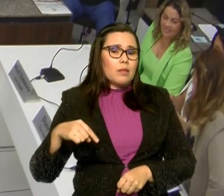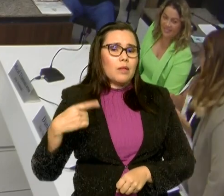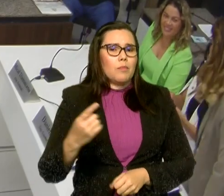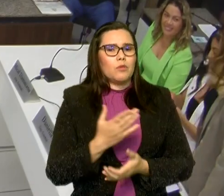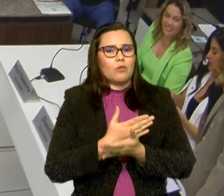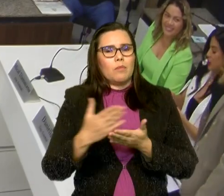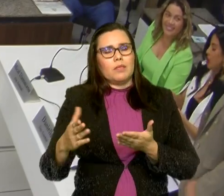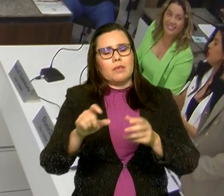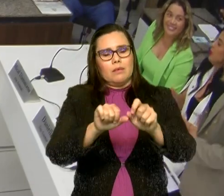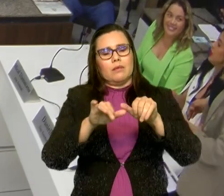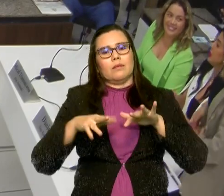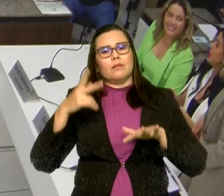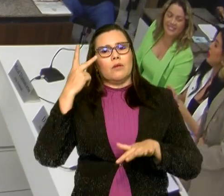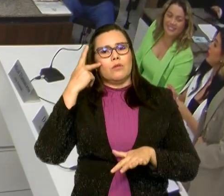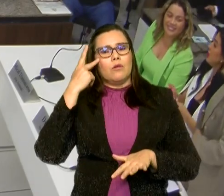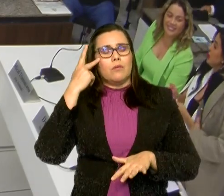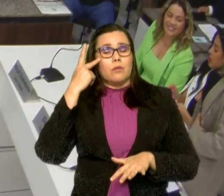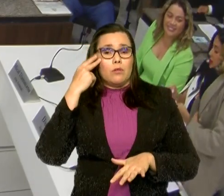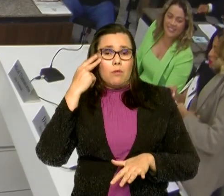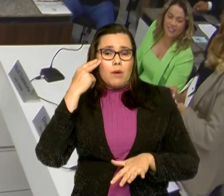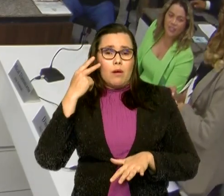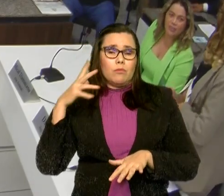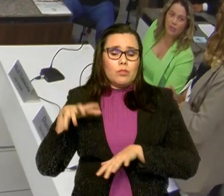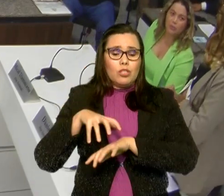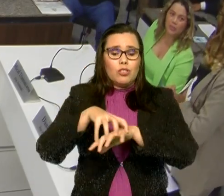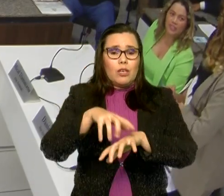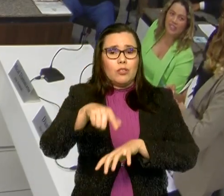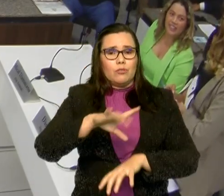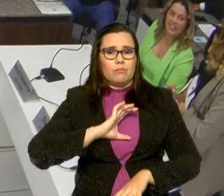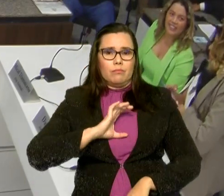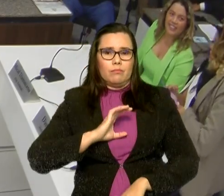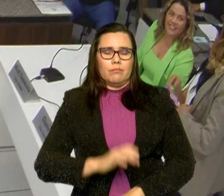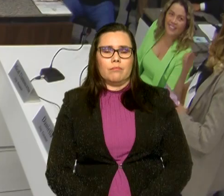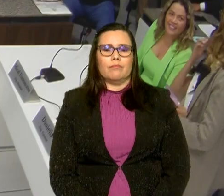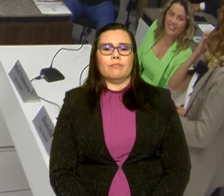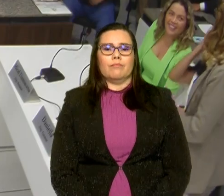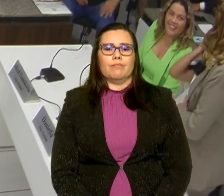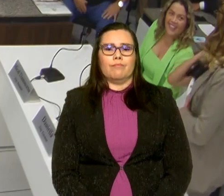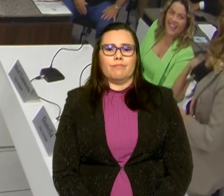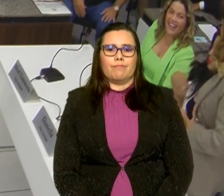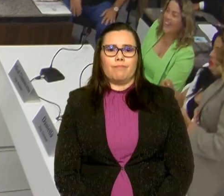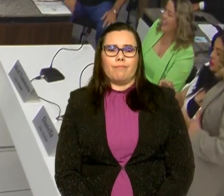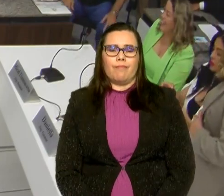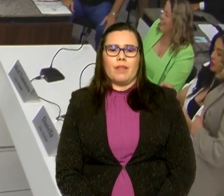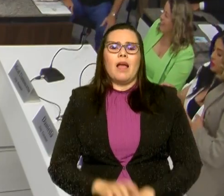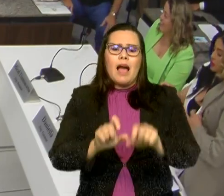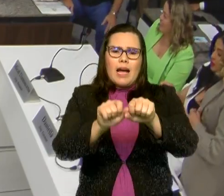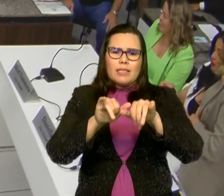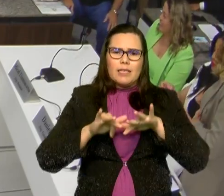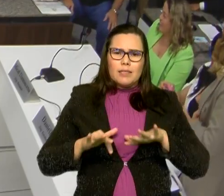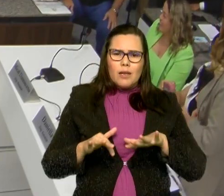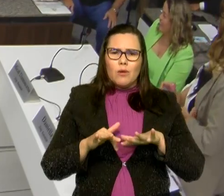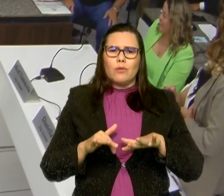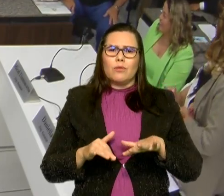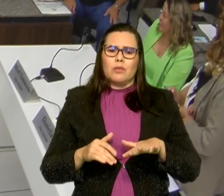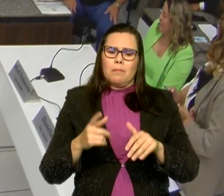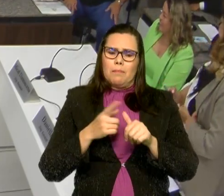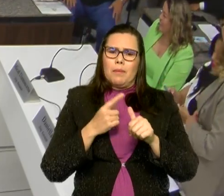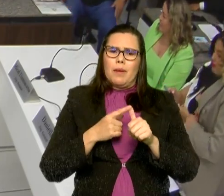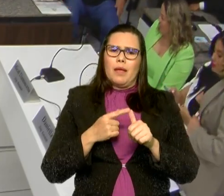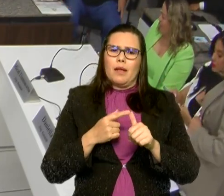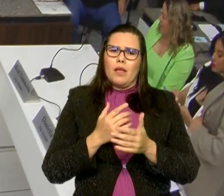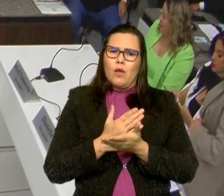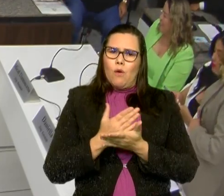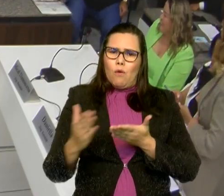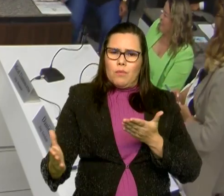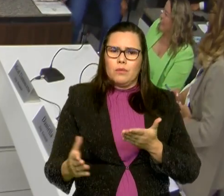Foi encerrada agora a sessão que deu início a essa primeira etapa da